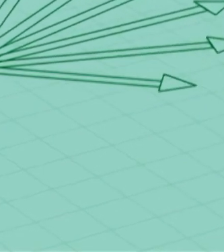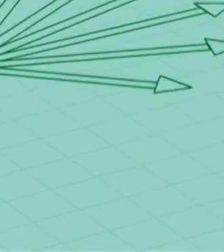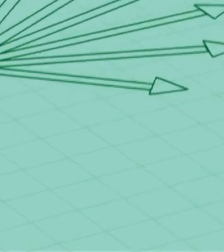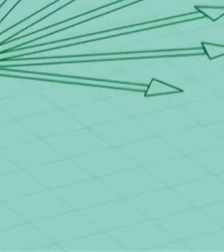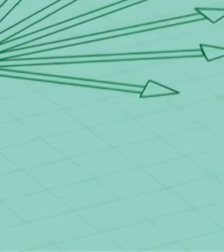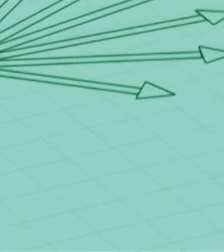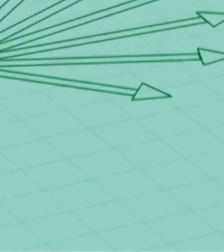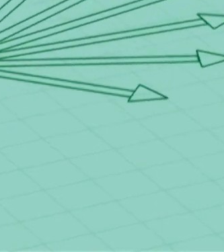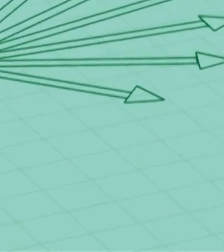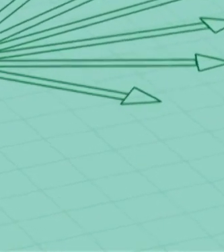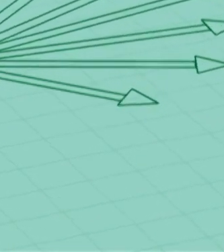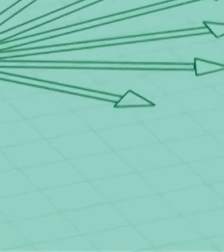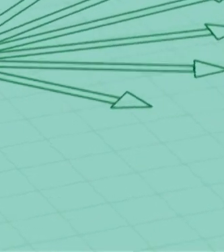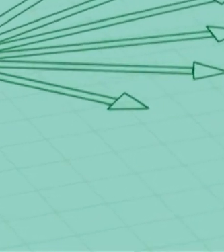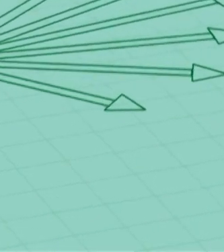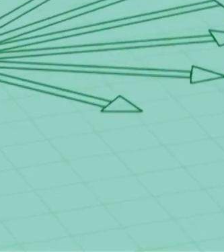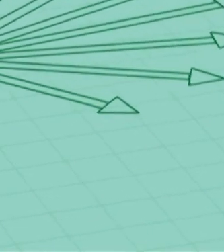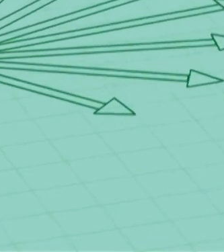Oi